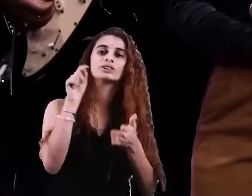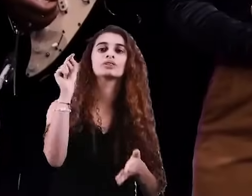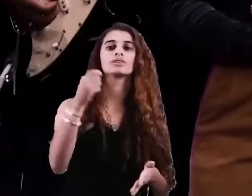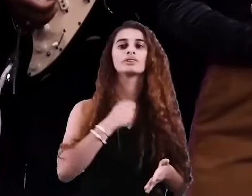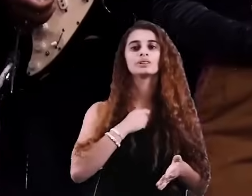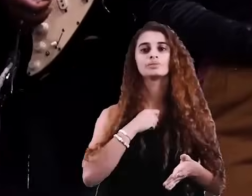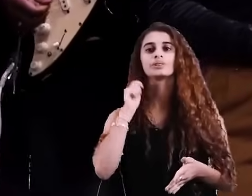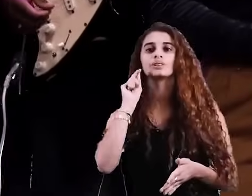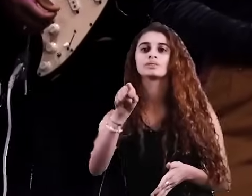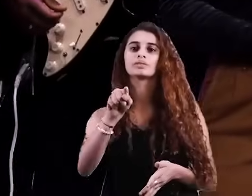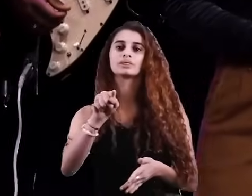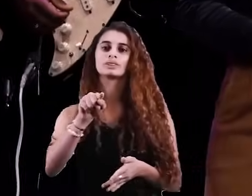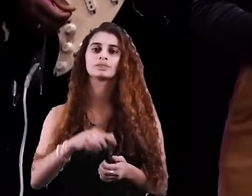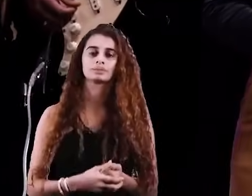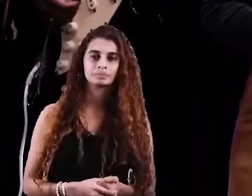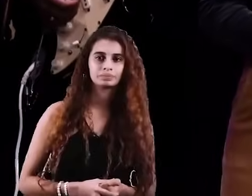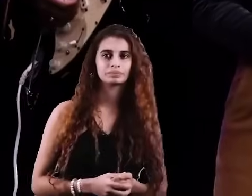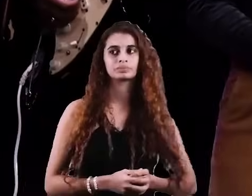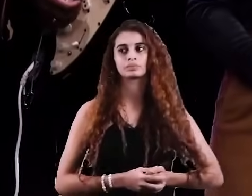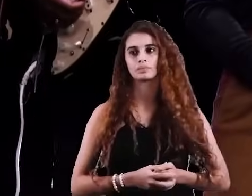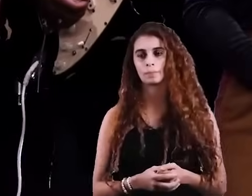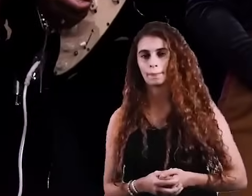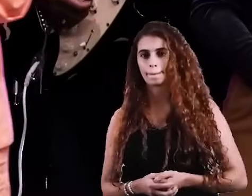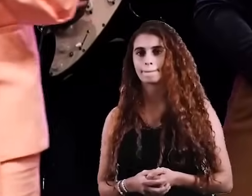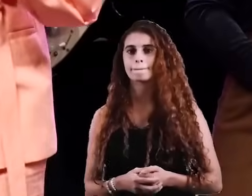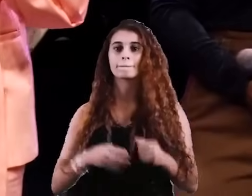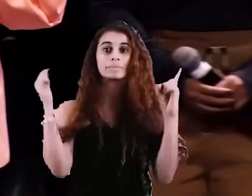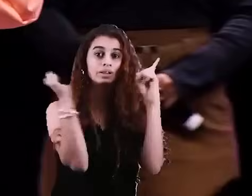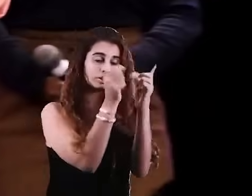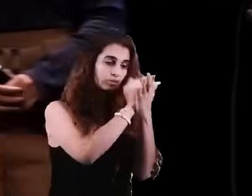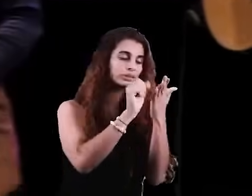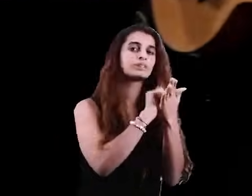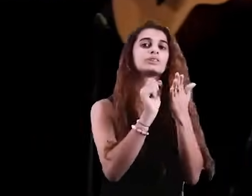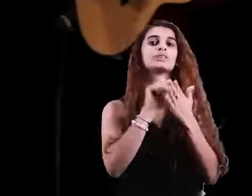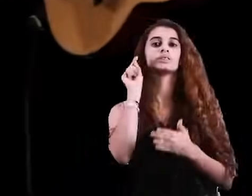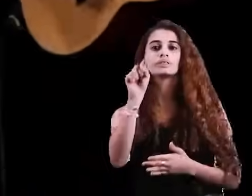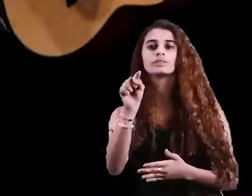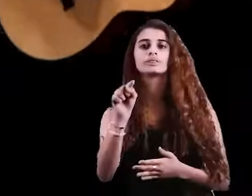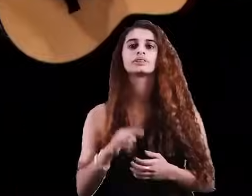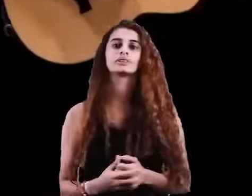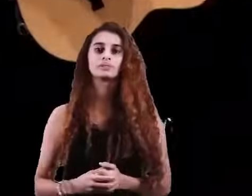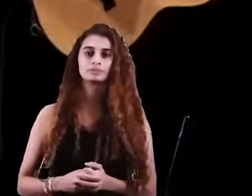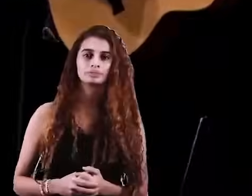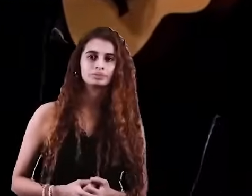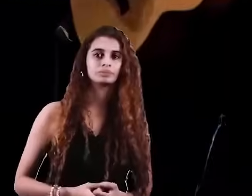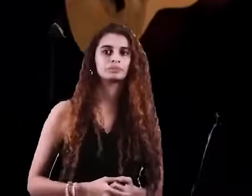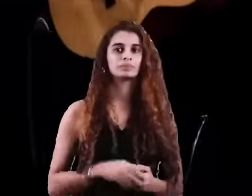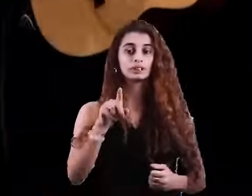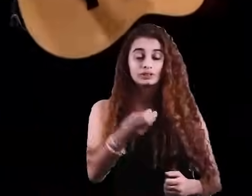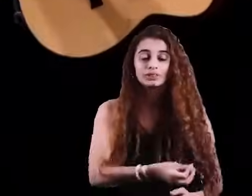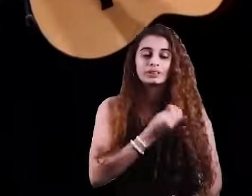Nabal? Não, você tem assinatura do seu pai. Foi ele que te desenhou. Foi ele que assinou em você. Pra quem você